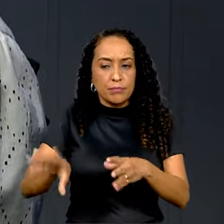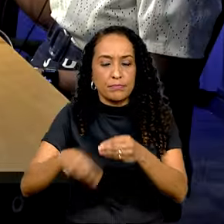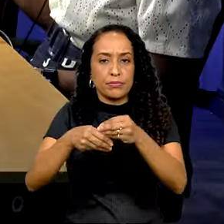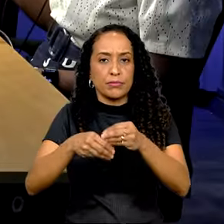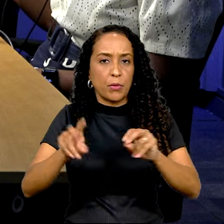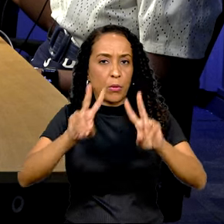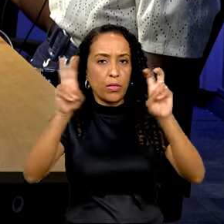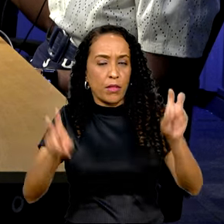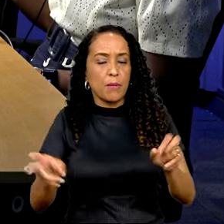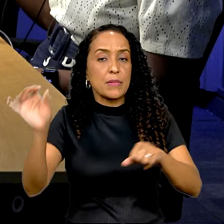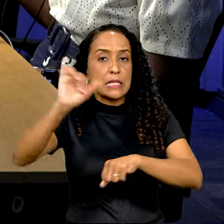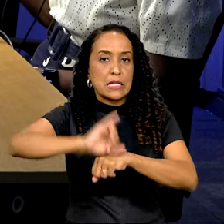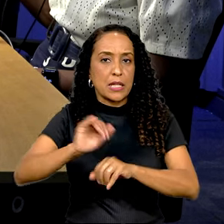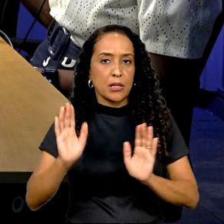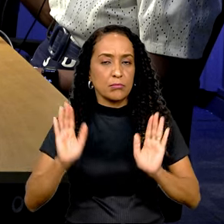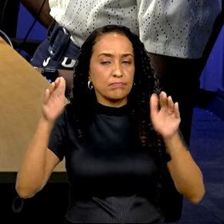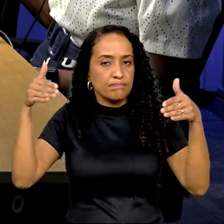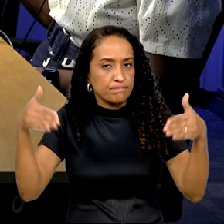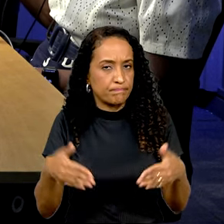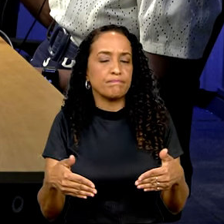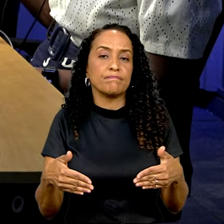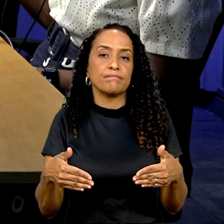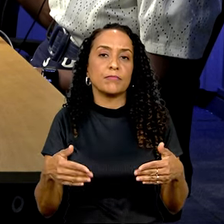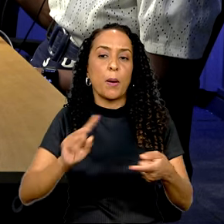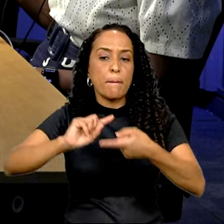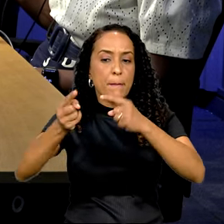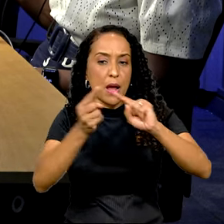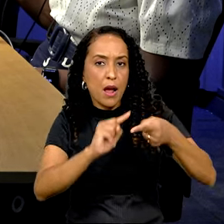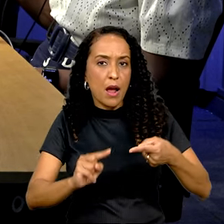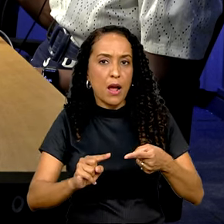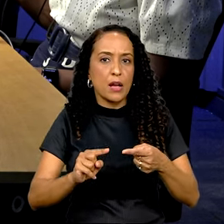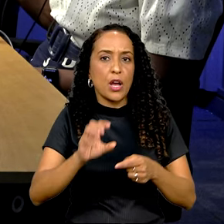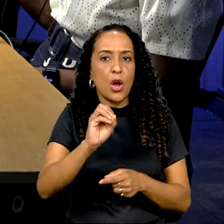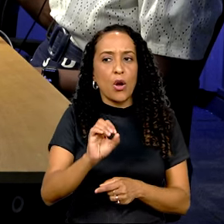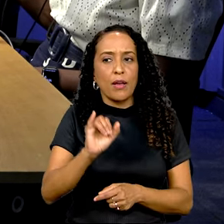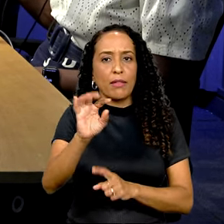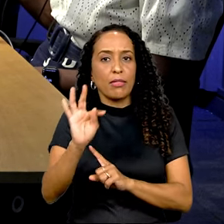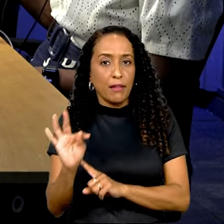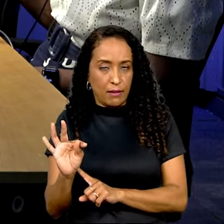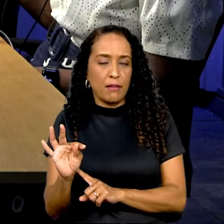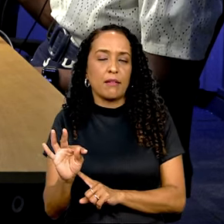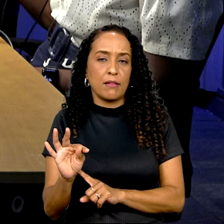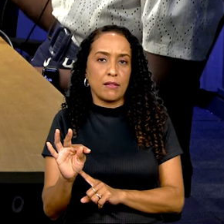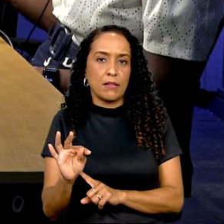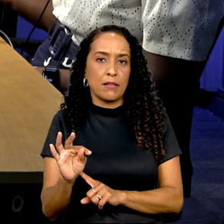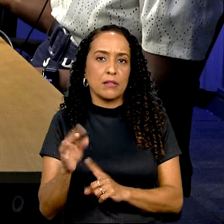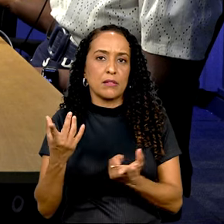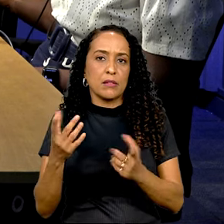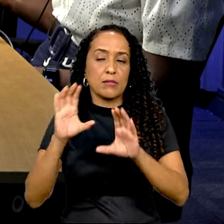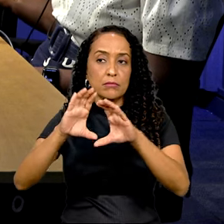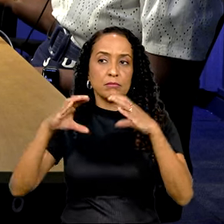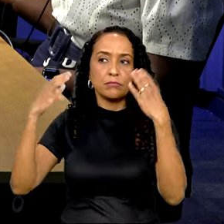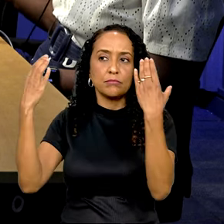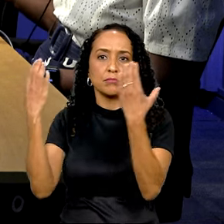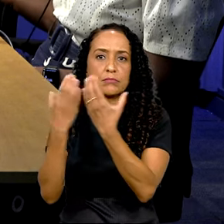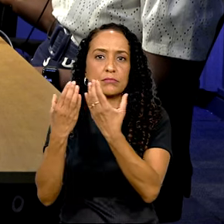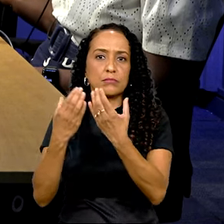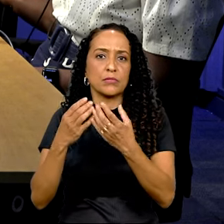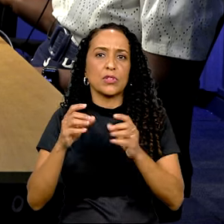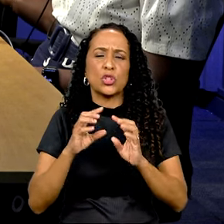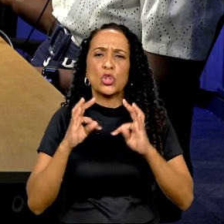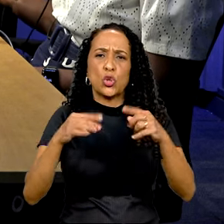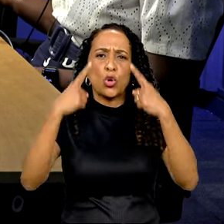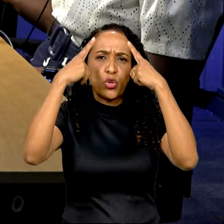também como um tema central eh na discussão da oit da organização internacional do trabalho com a convenção para